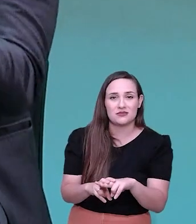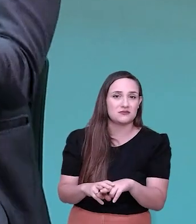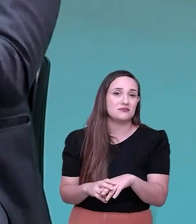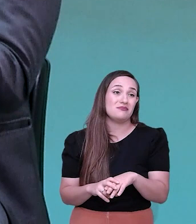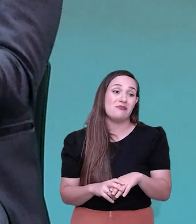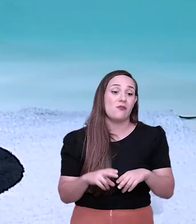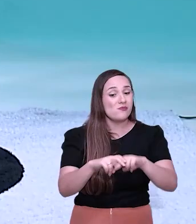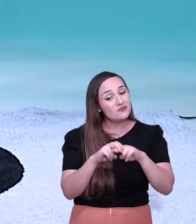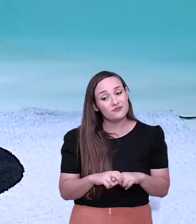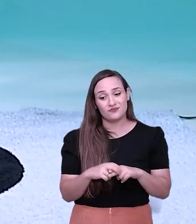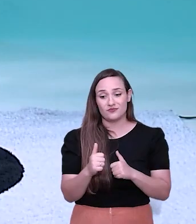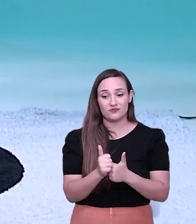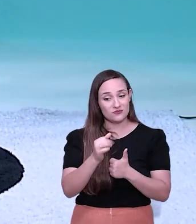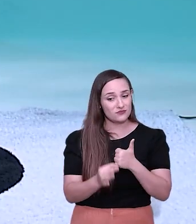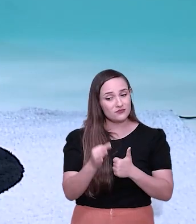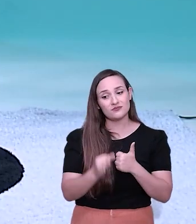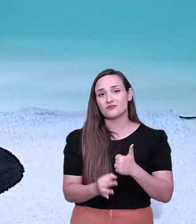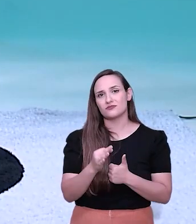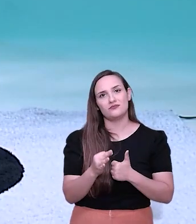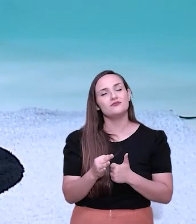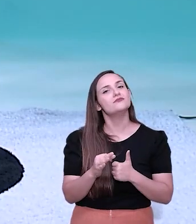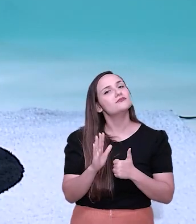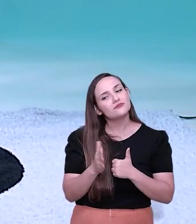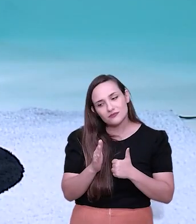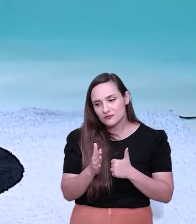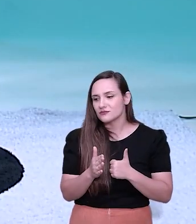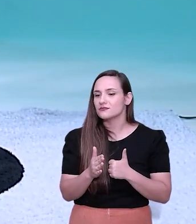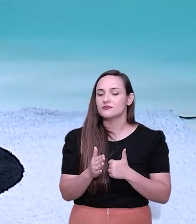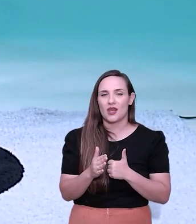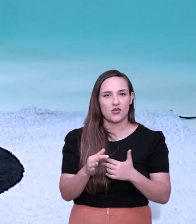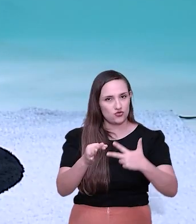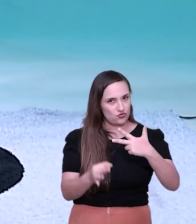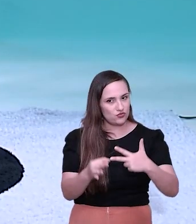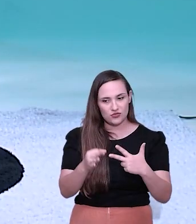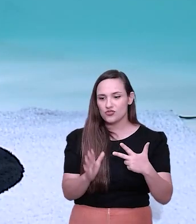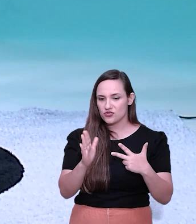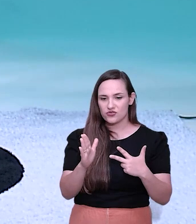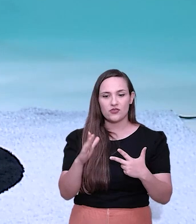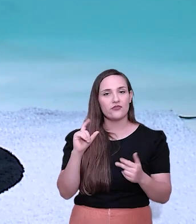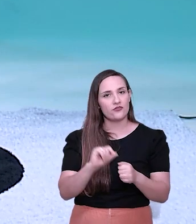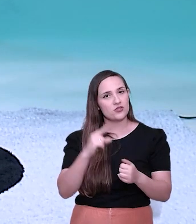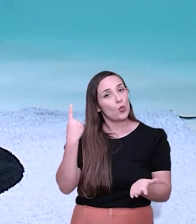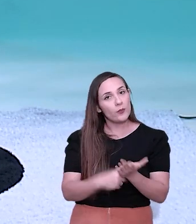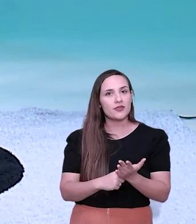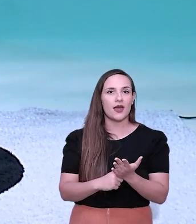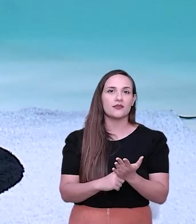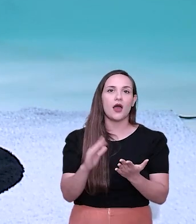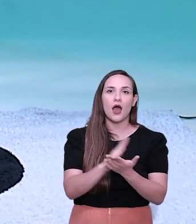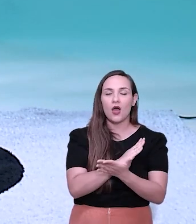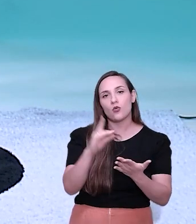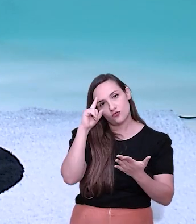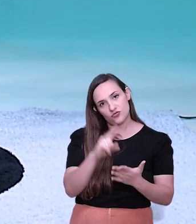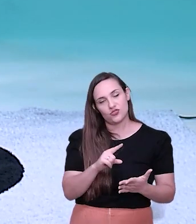o judiciário, para facilitar o trabalho deles, eles fazem uma espécie de mutirão em certas datas. E é por isso